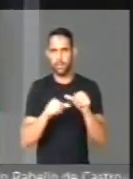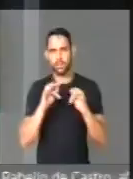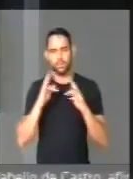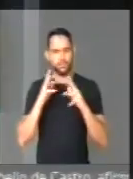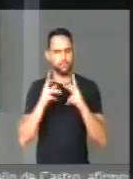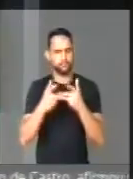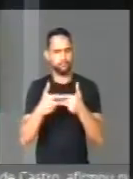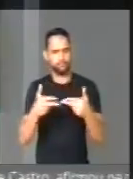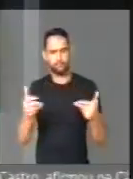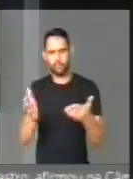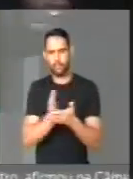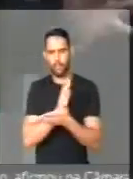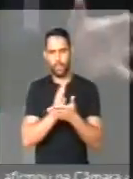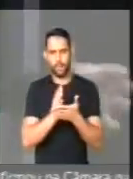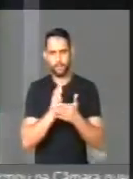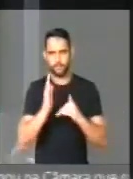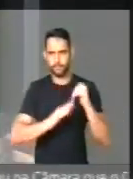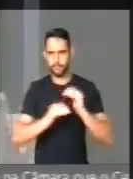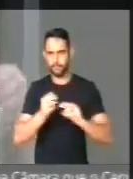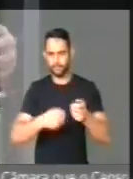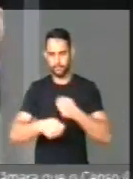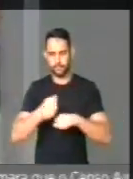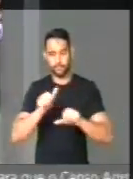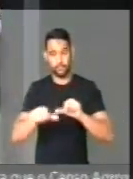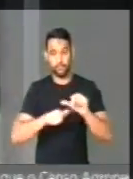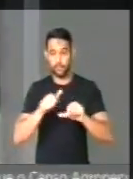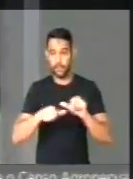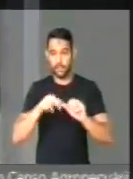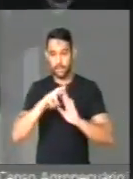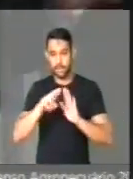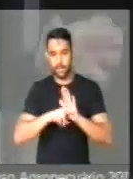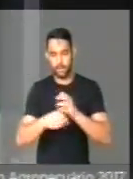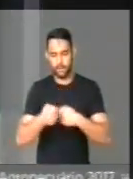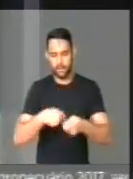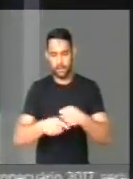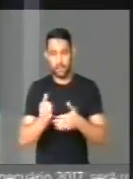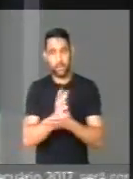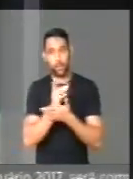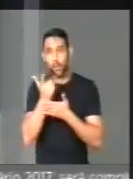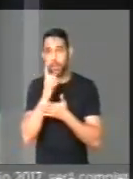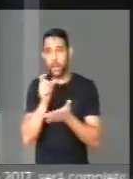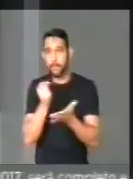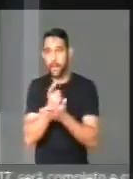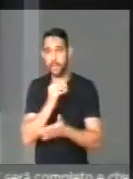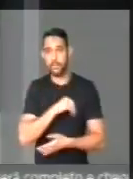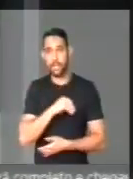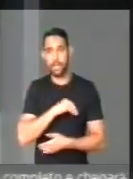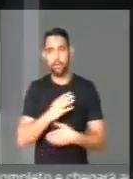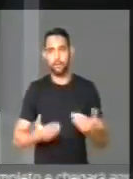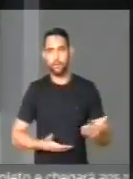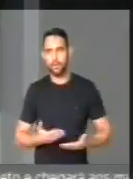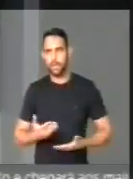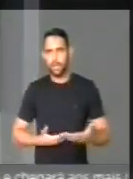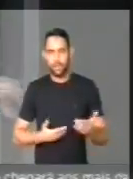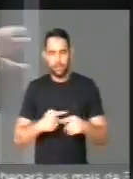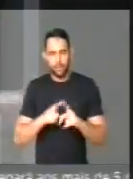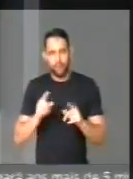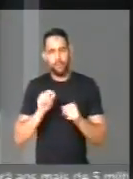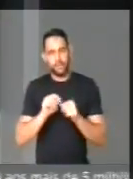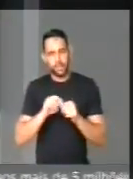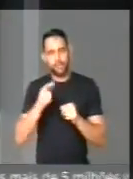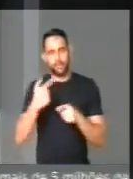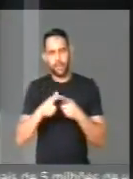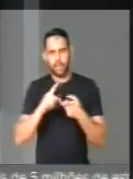toda a sua prática financeira, porque alguns não conseguem nem mais pagar a folha de pessoal, mas realmente refazer o